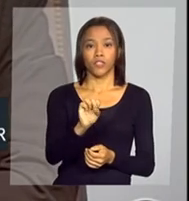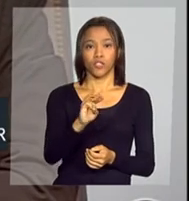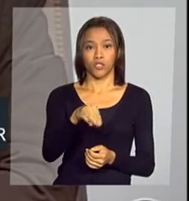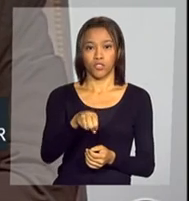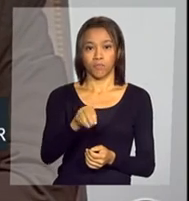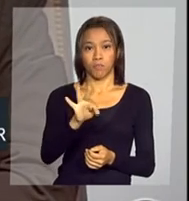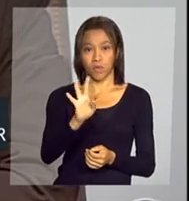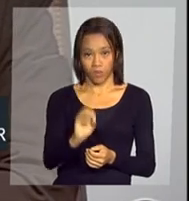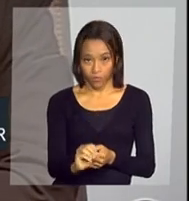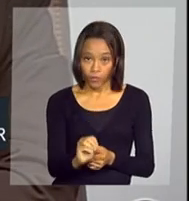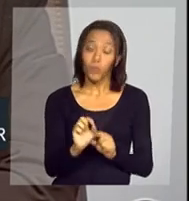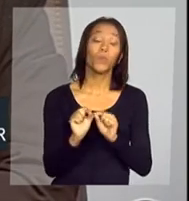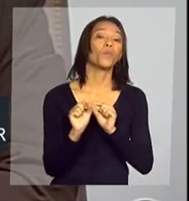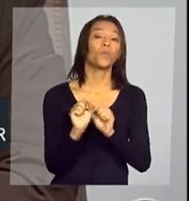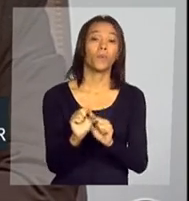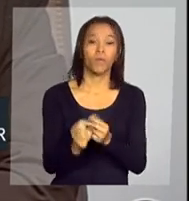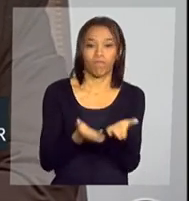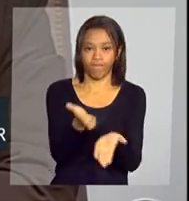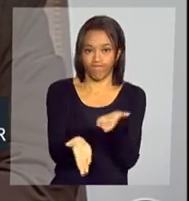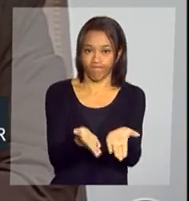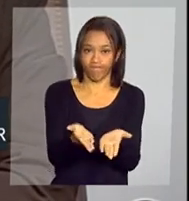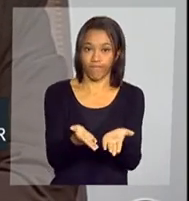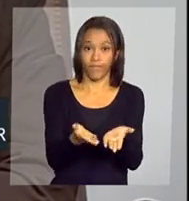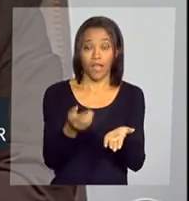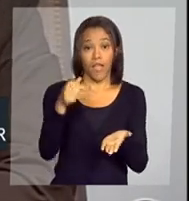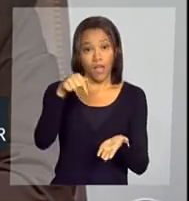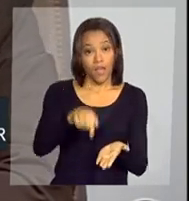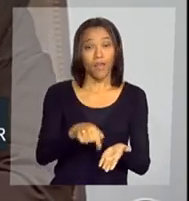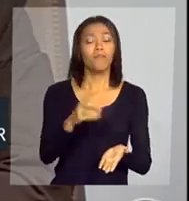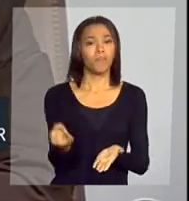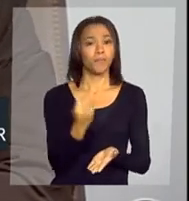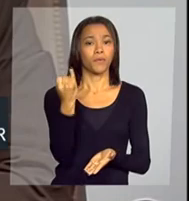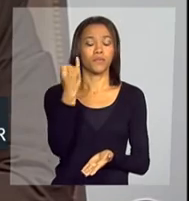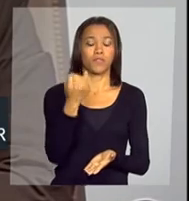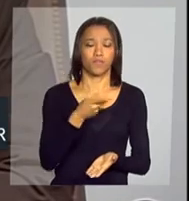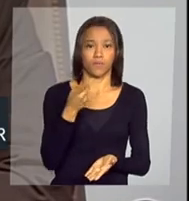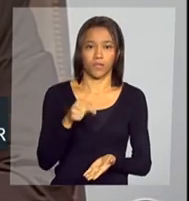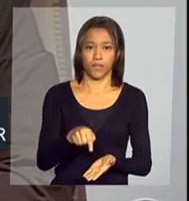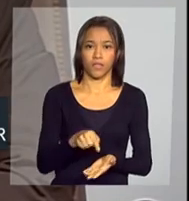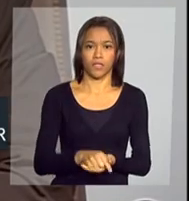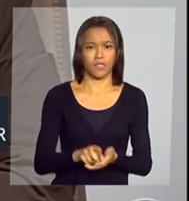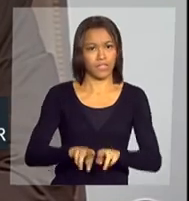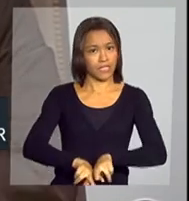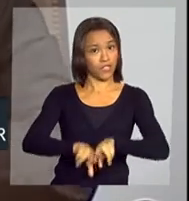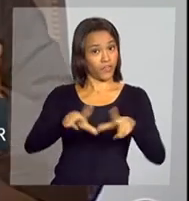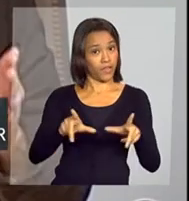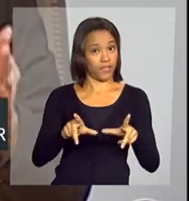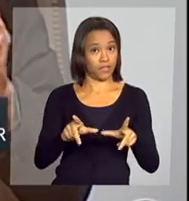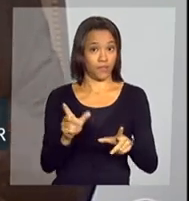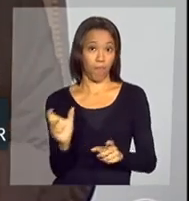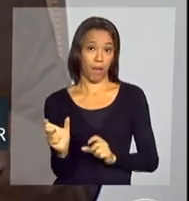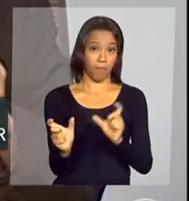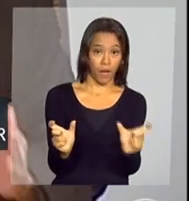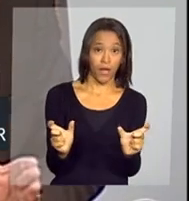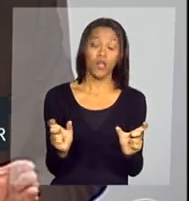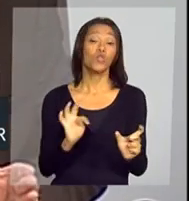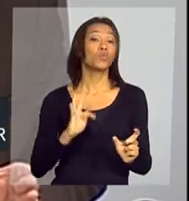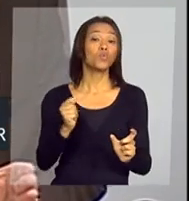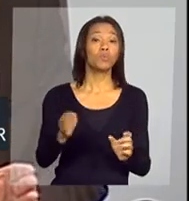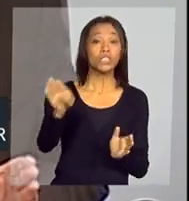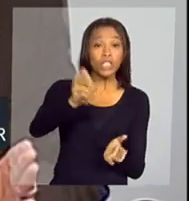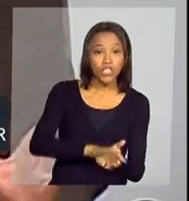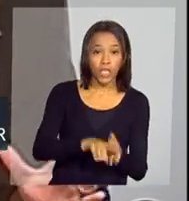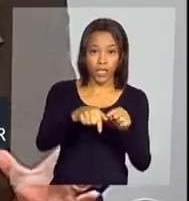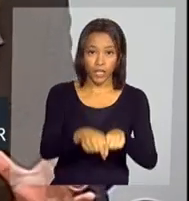é exatamente por quê Porque é até importante da essa diferença tudo que chega no